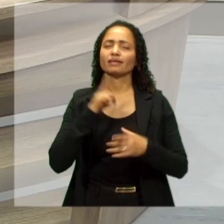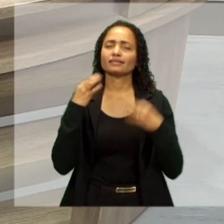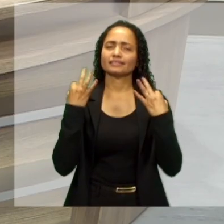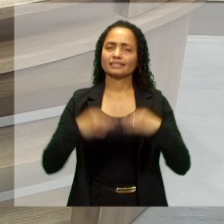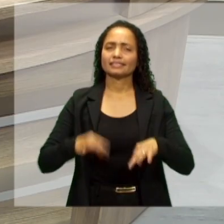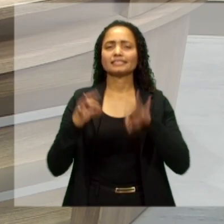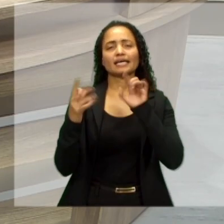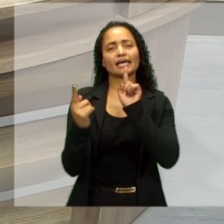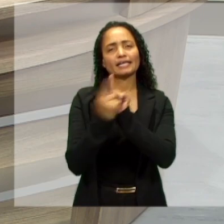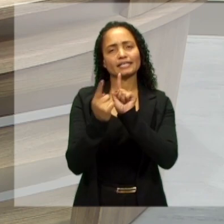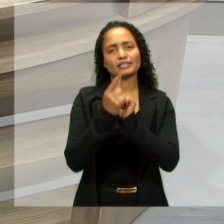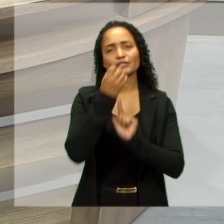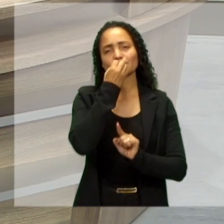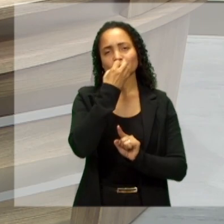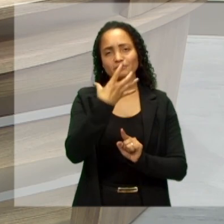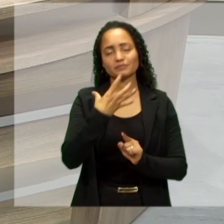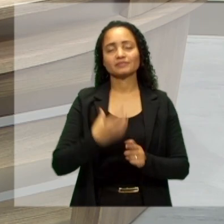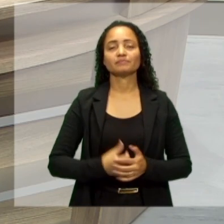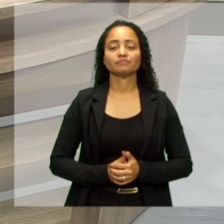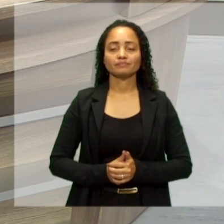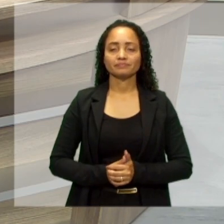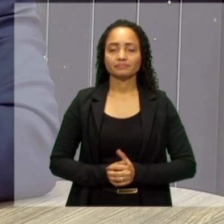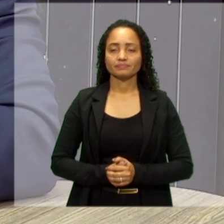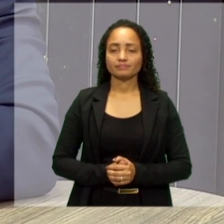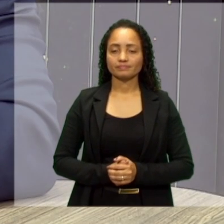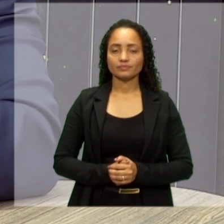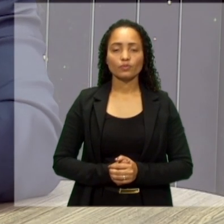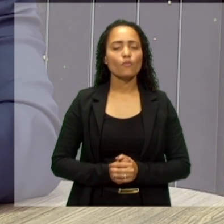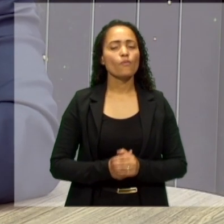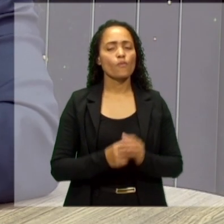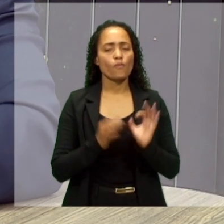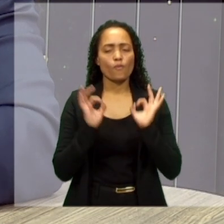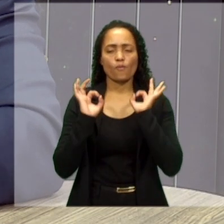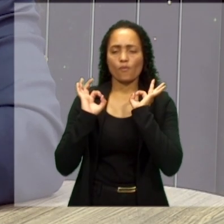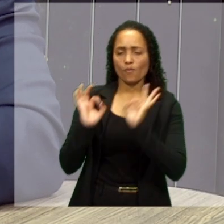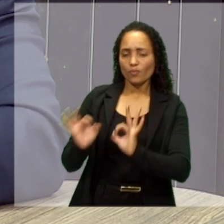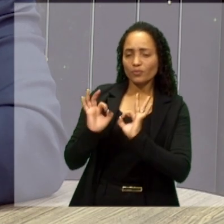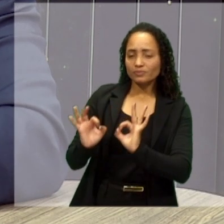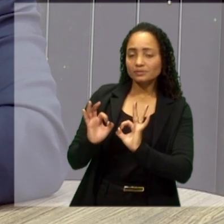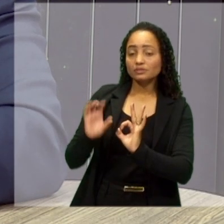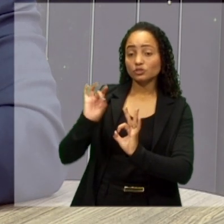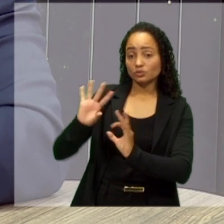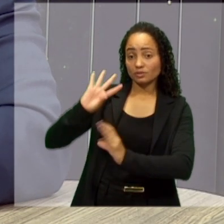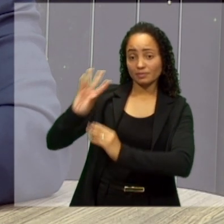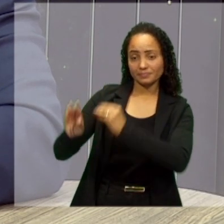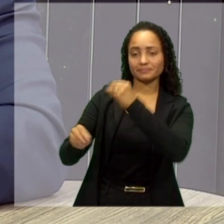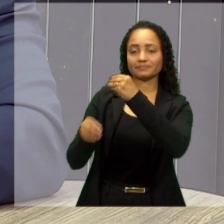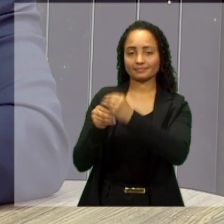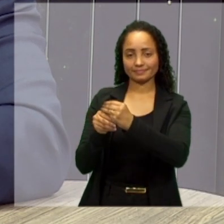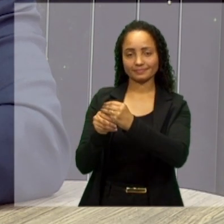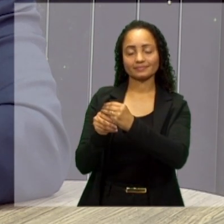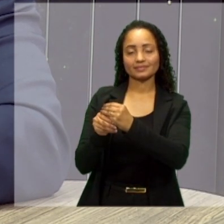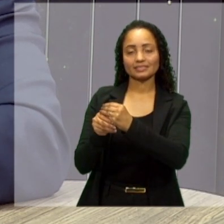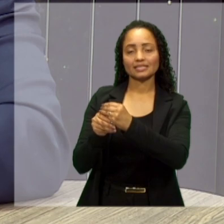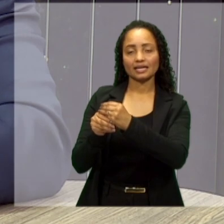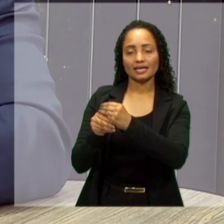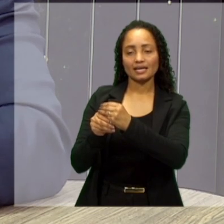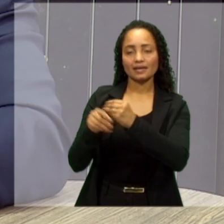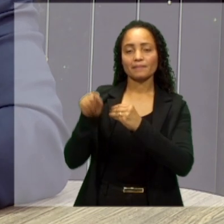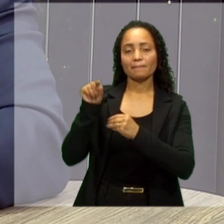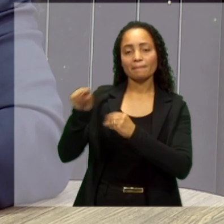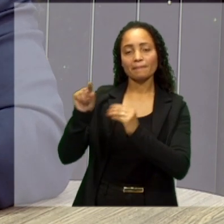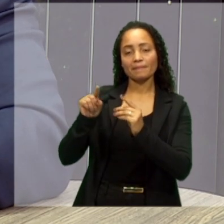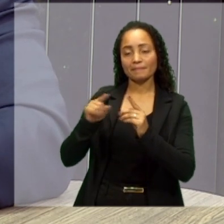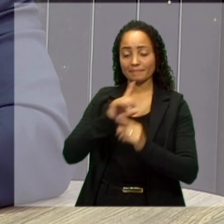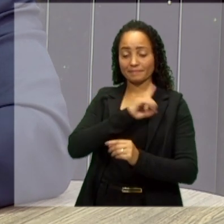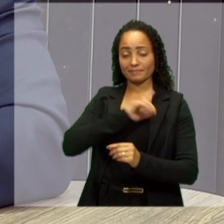bem atendido, né, doutor Alice? Com certeza. E só para complementar, ainda que a Defensoria Pública não atue no